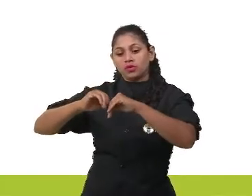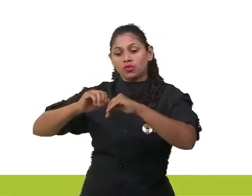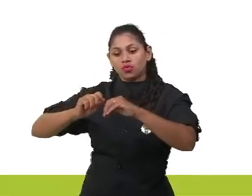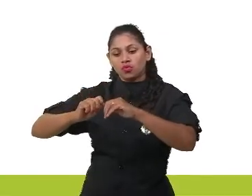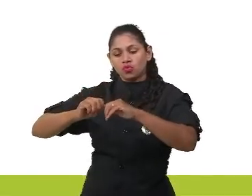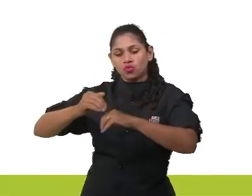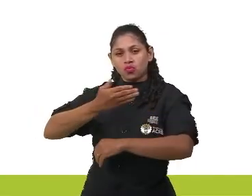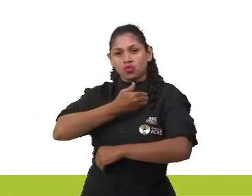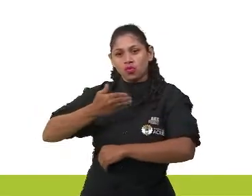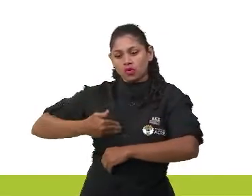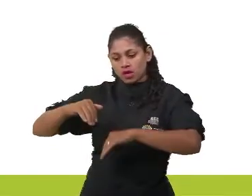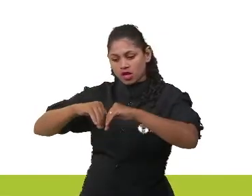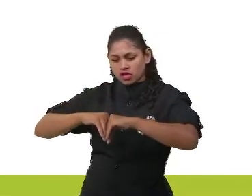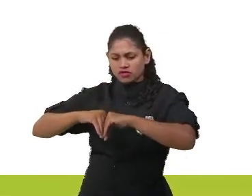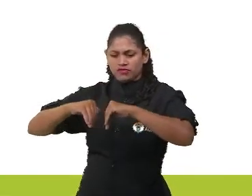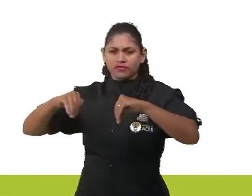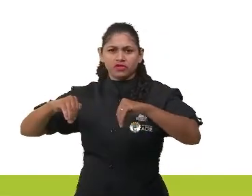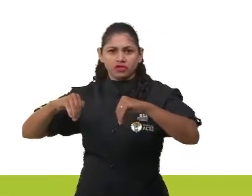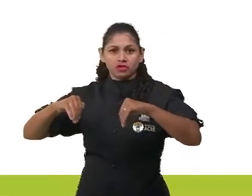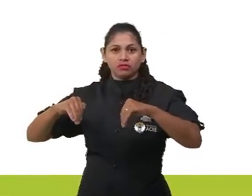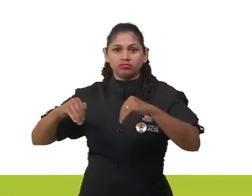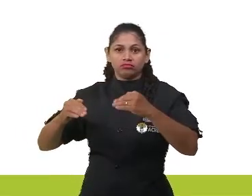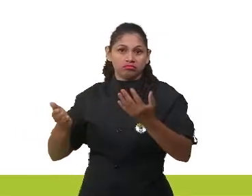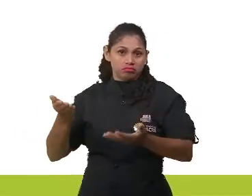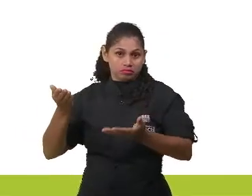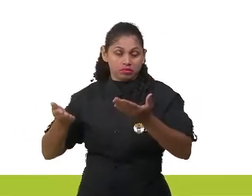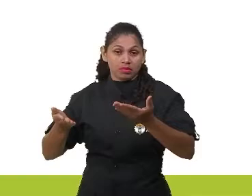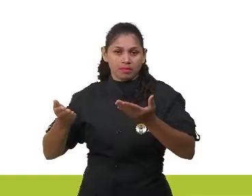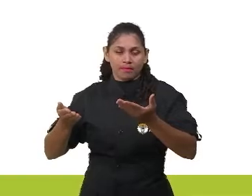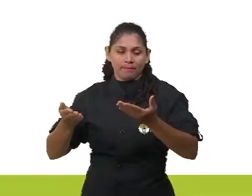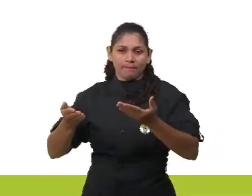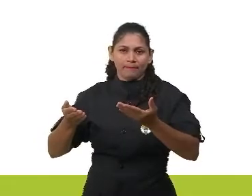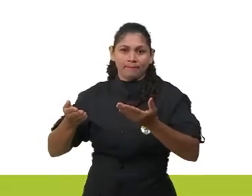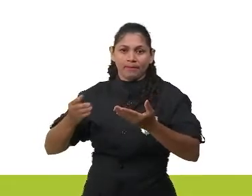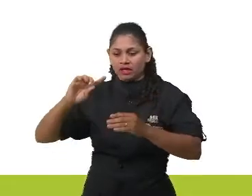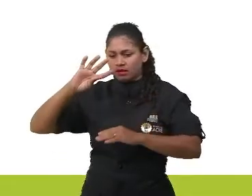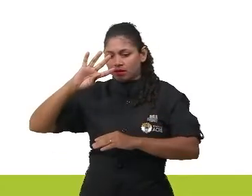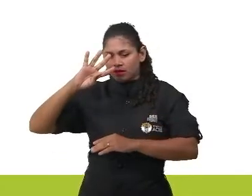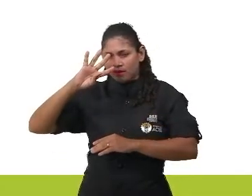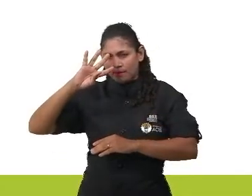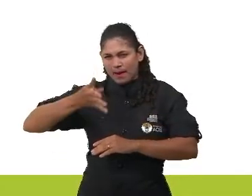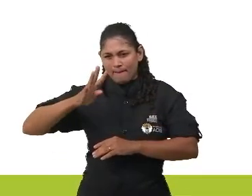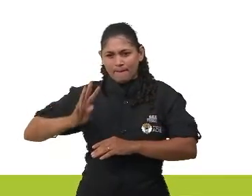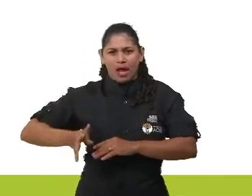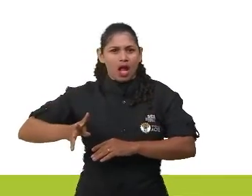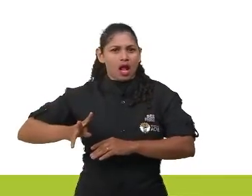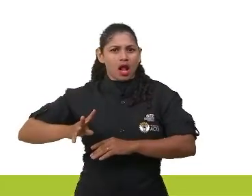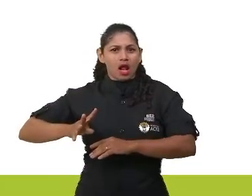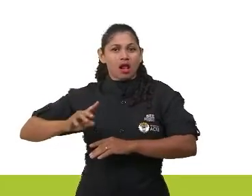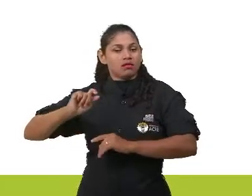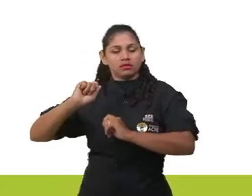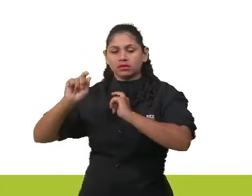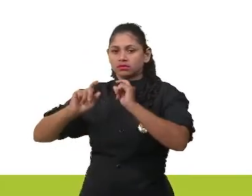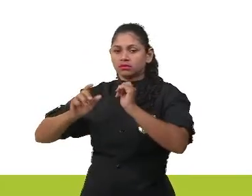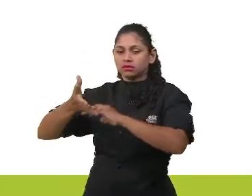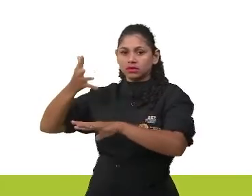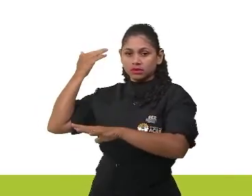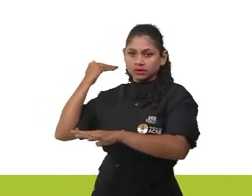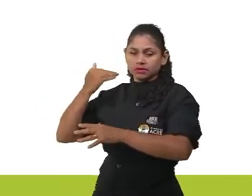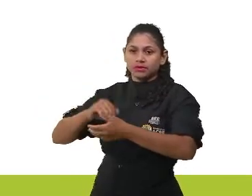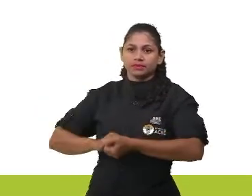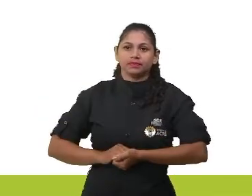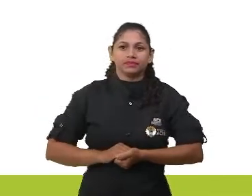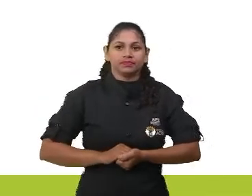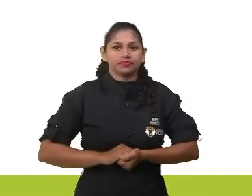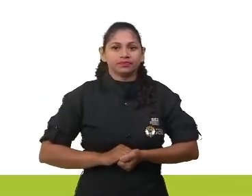não existisse, né, uma tirania ou um processo aí autoritário como era o absolutismo. Quando partimos para a questão da